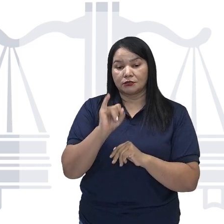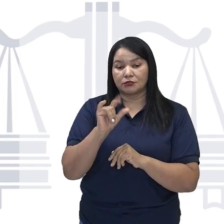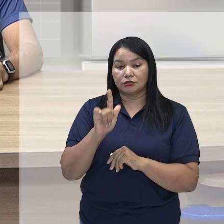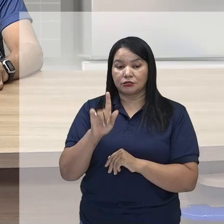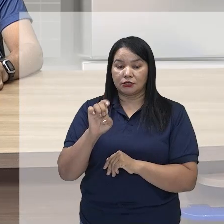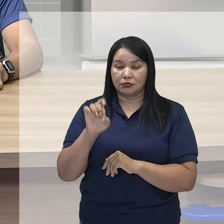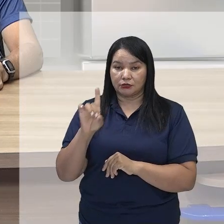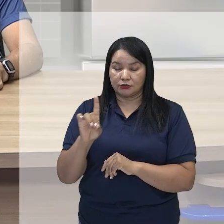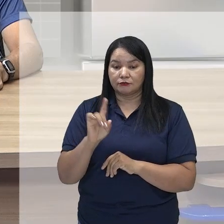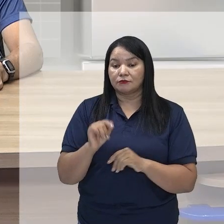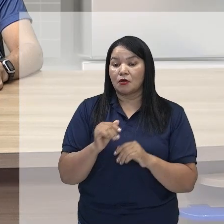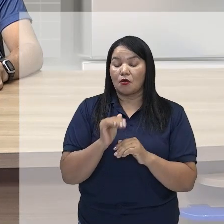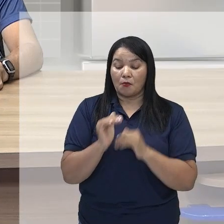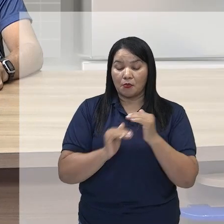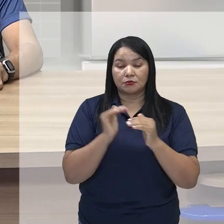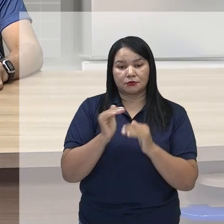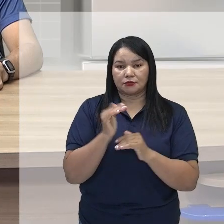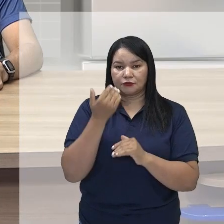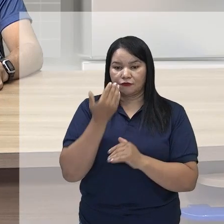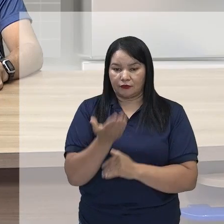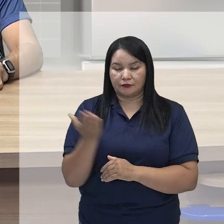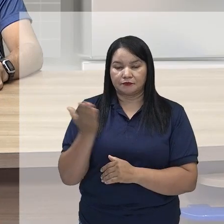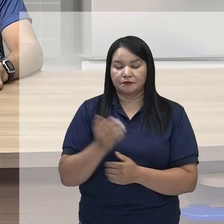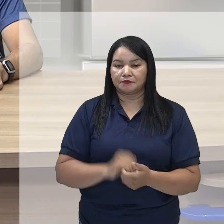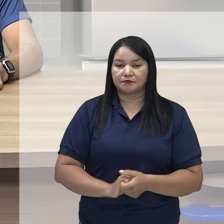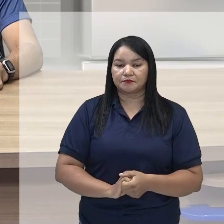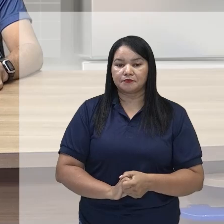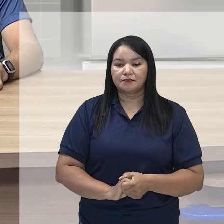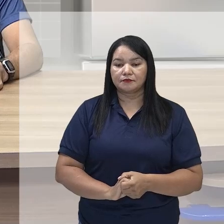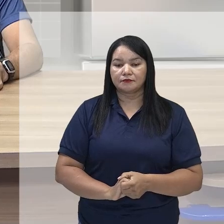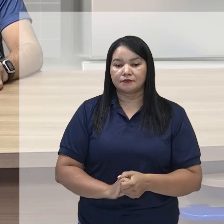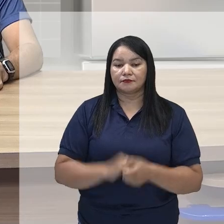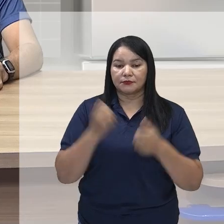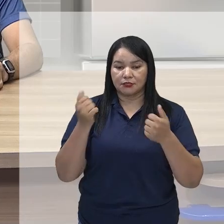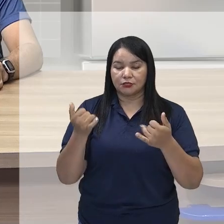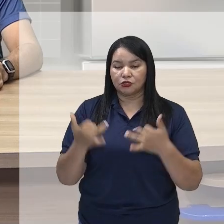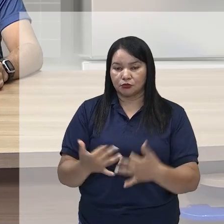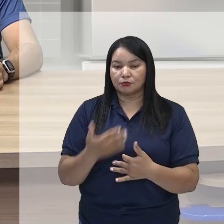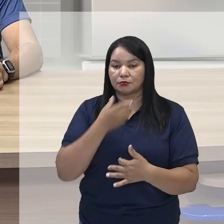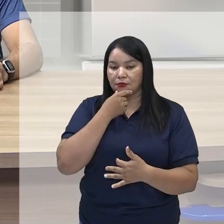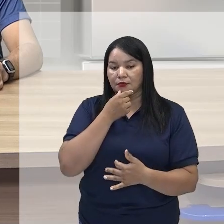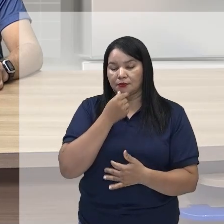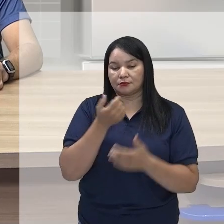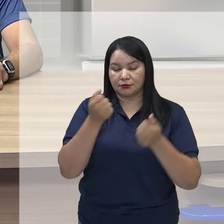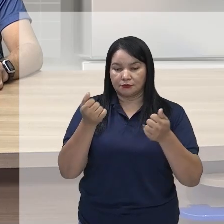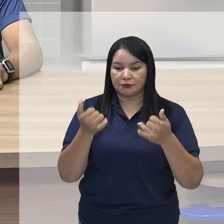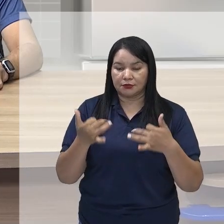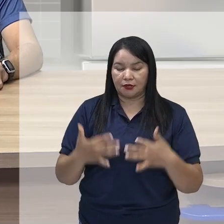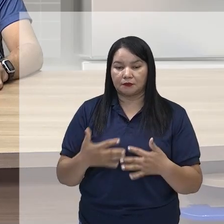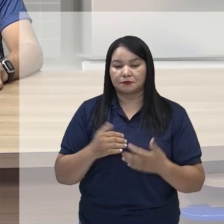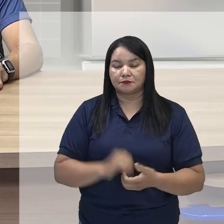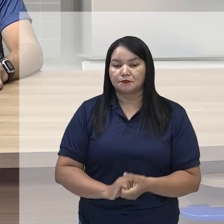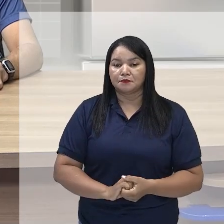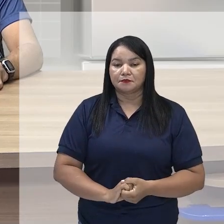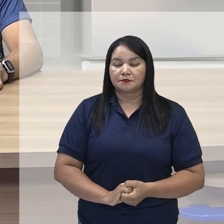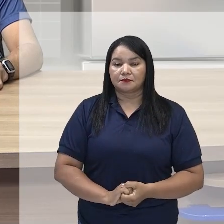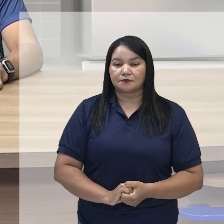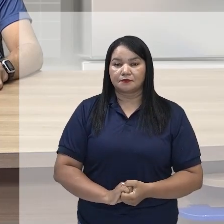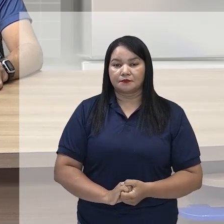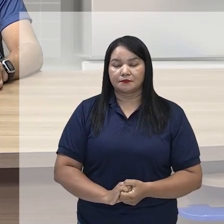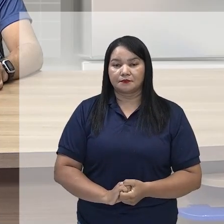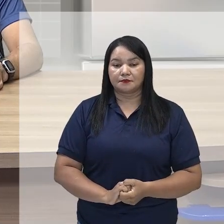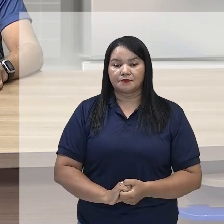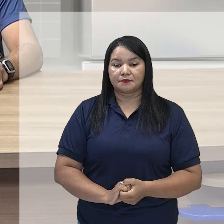acesso. Tá bom, gente? Eu vou passar aqui a palavra para o Melk, para ele dar continuidade e mostrar para vocês como é